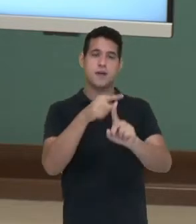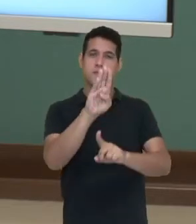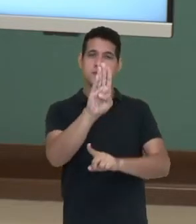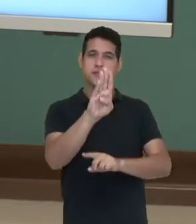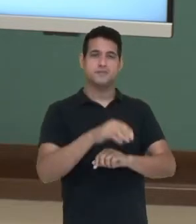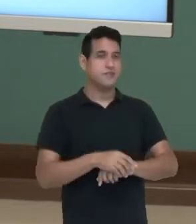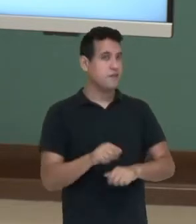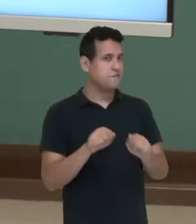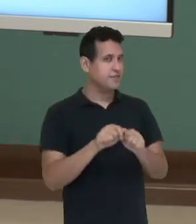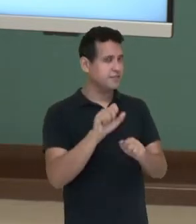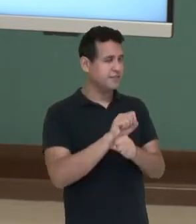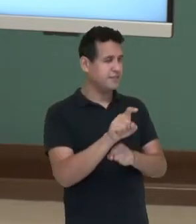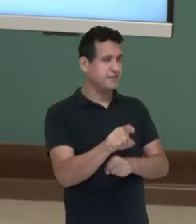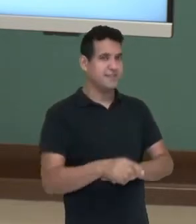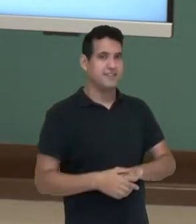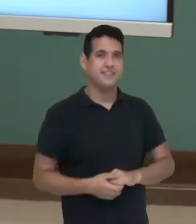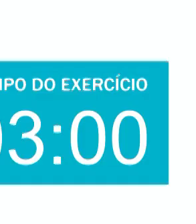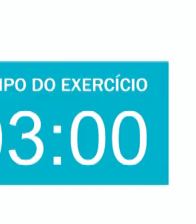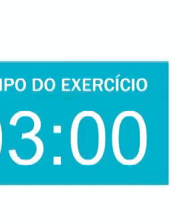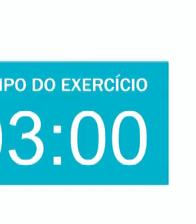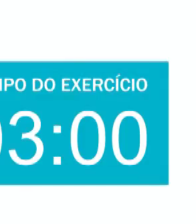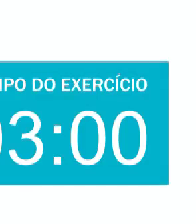bom? Faz aí que eu já volto.